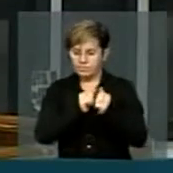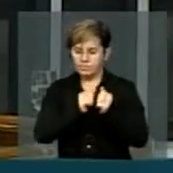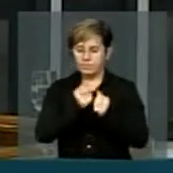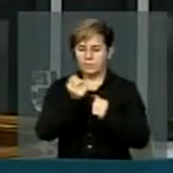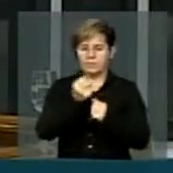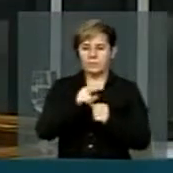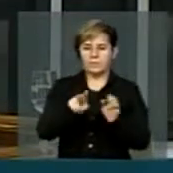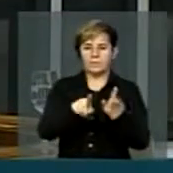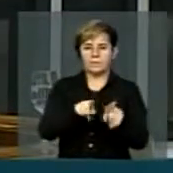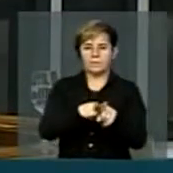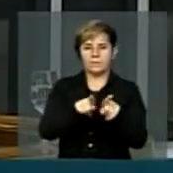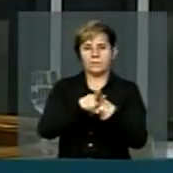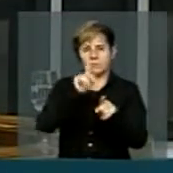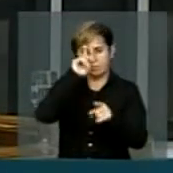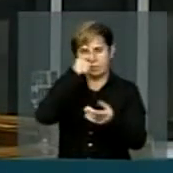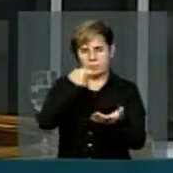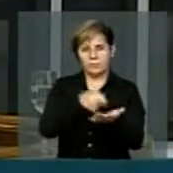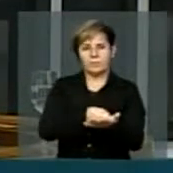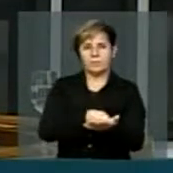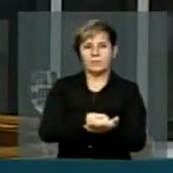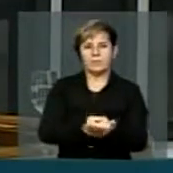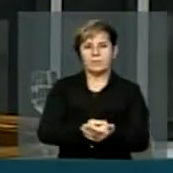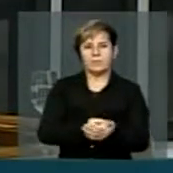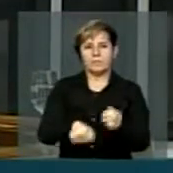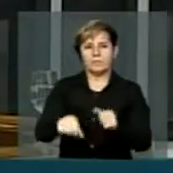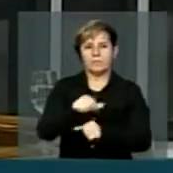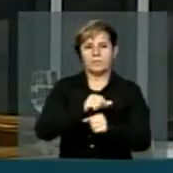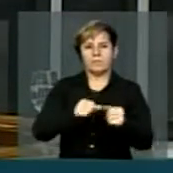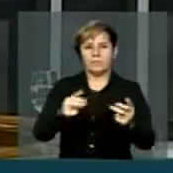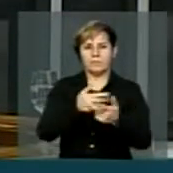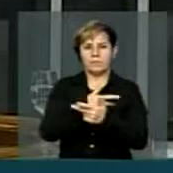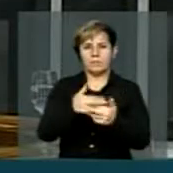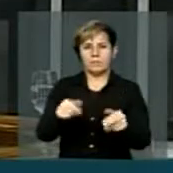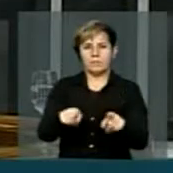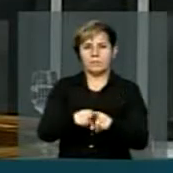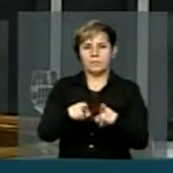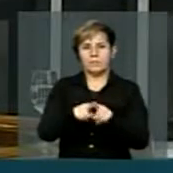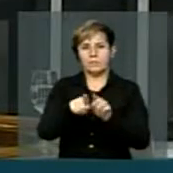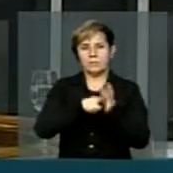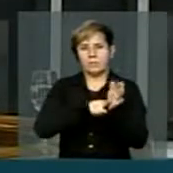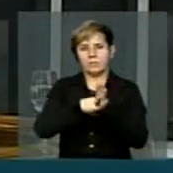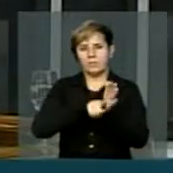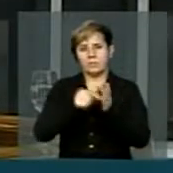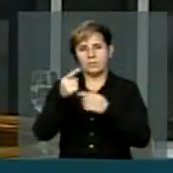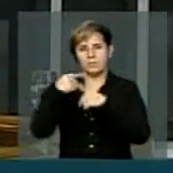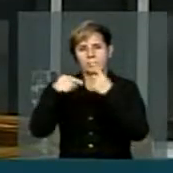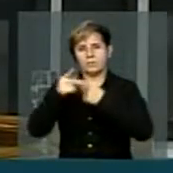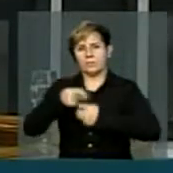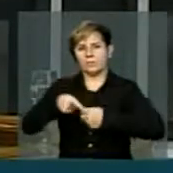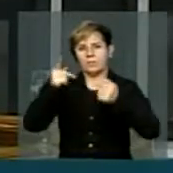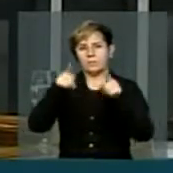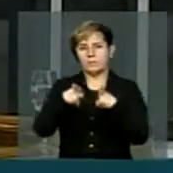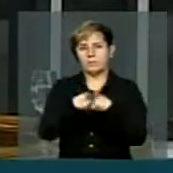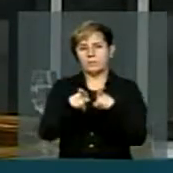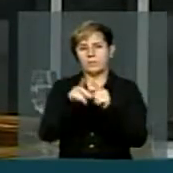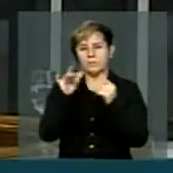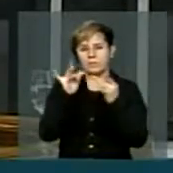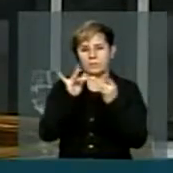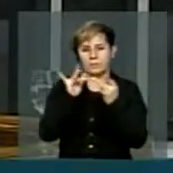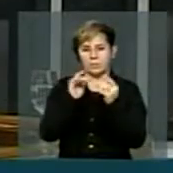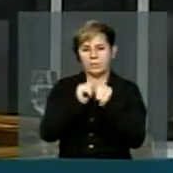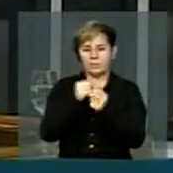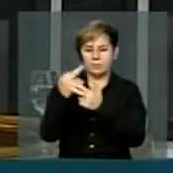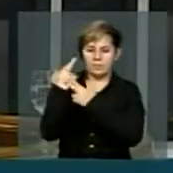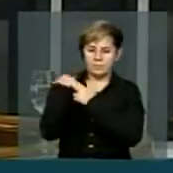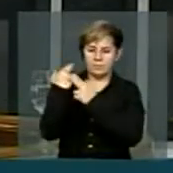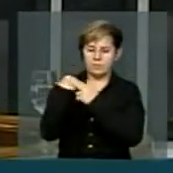aplicação de medidas corretivas. Necessitando avaliar os progressos em relação aos compromissos e às